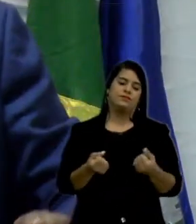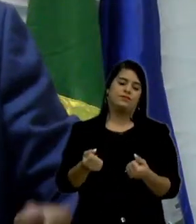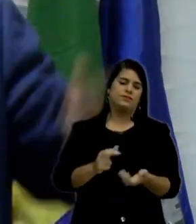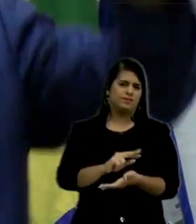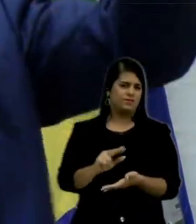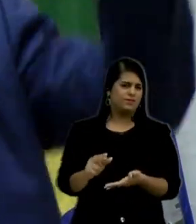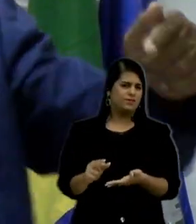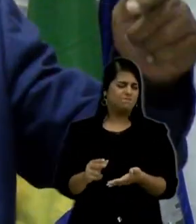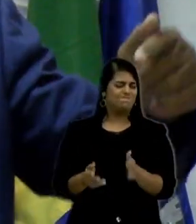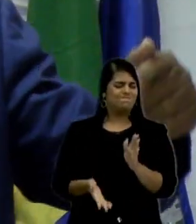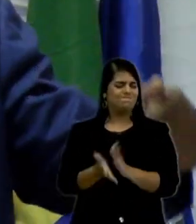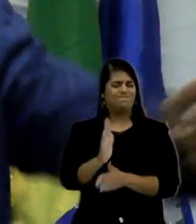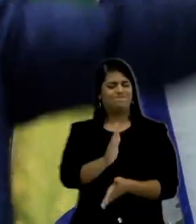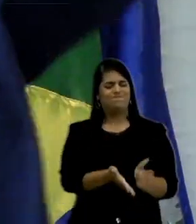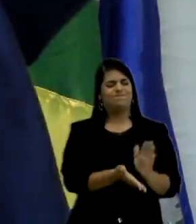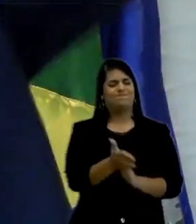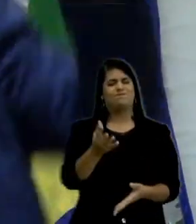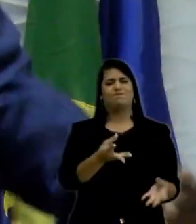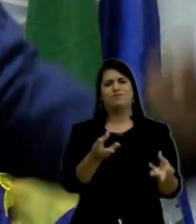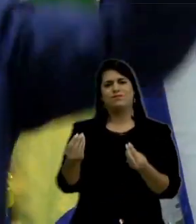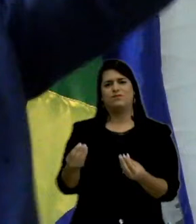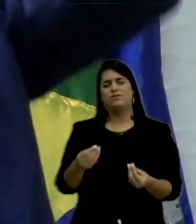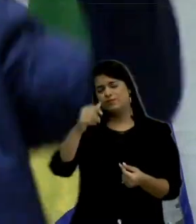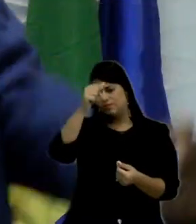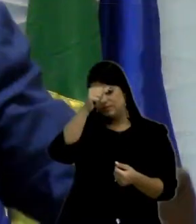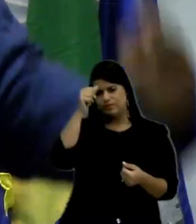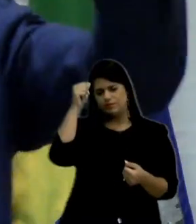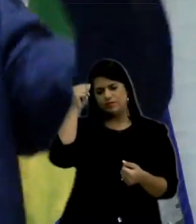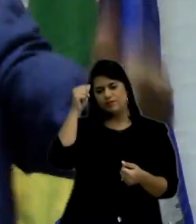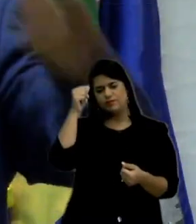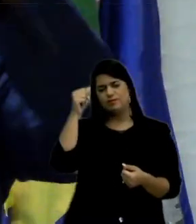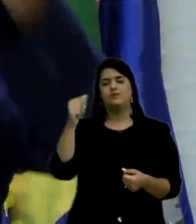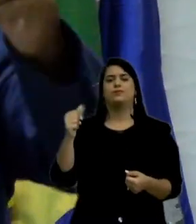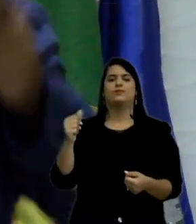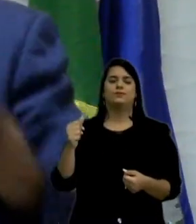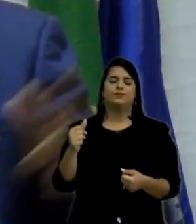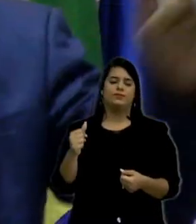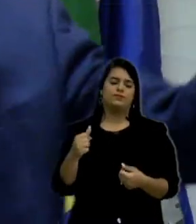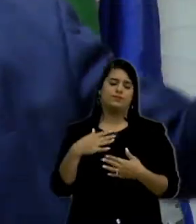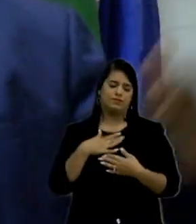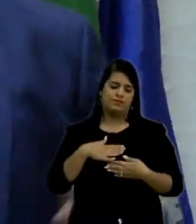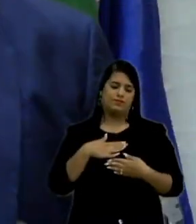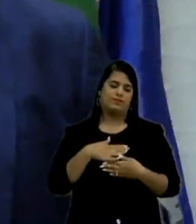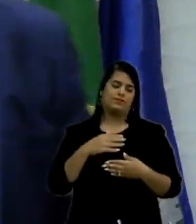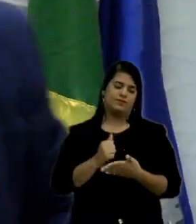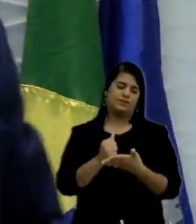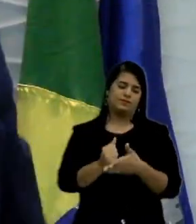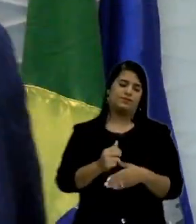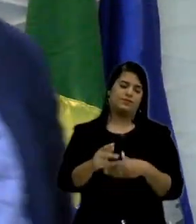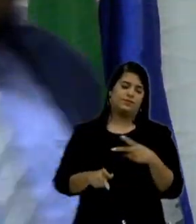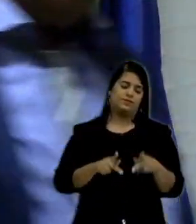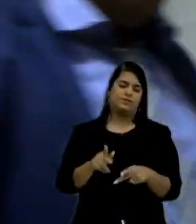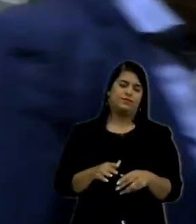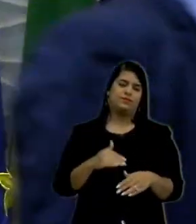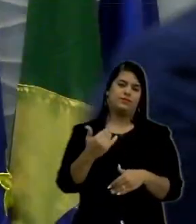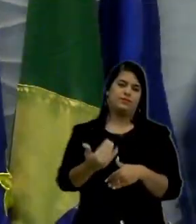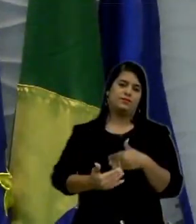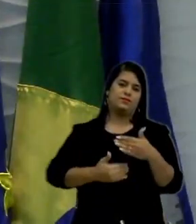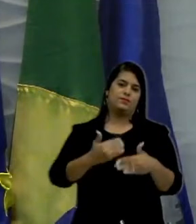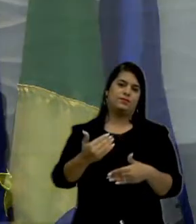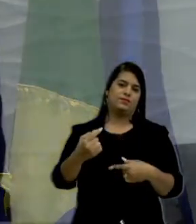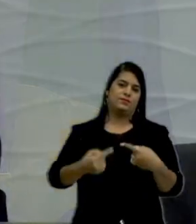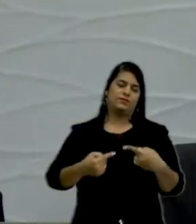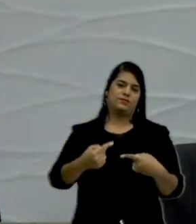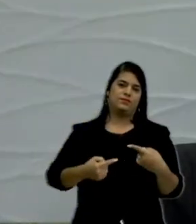rodaram demais, que Alexandre Batité é um prefeito humano e gosta do próximo. Muito obrigado. Continua a discussão,